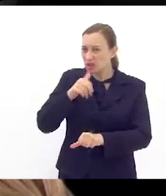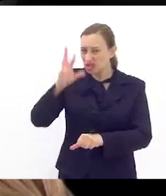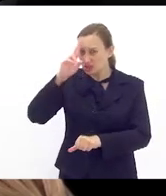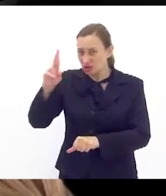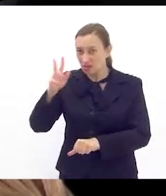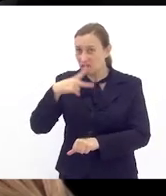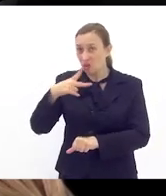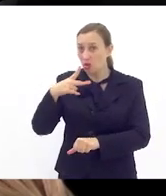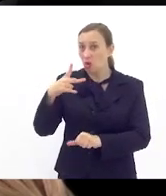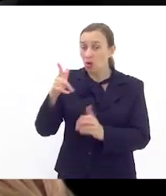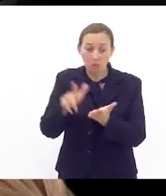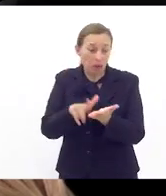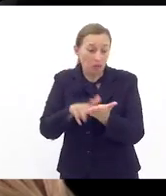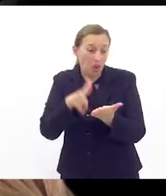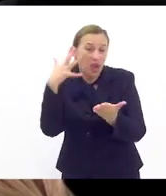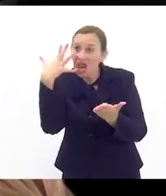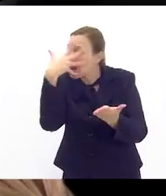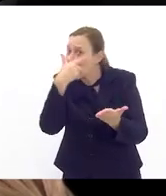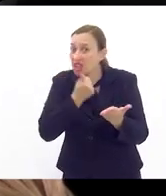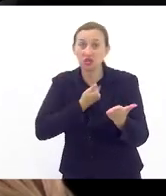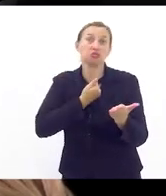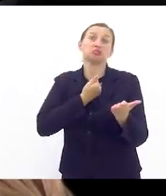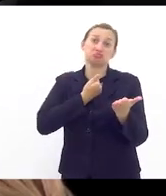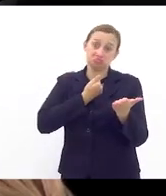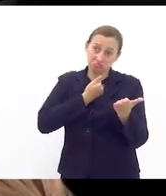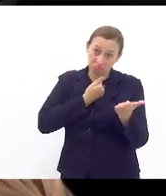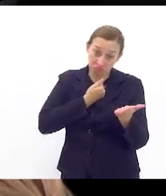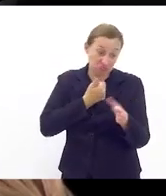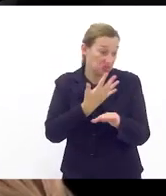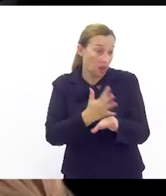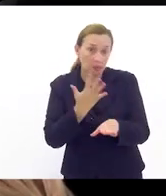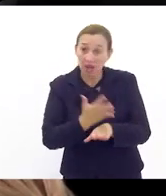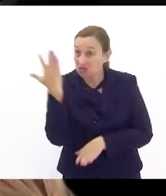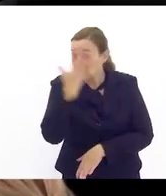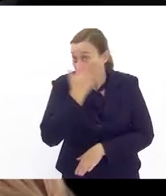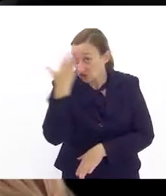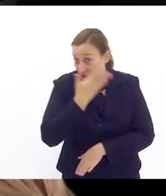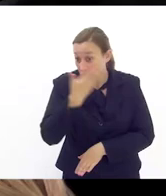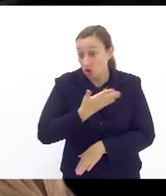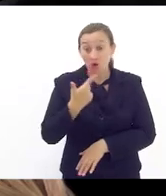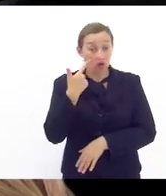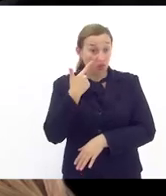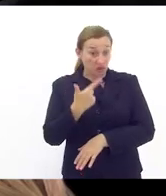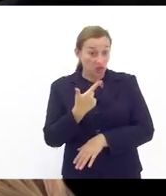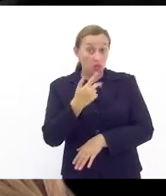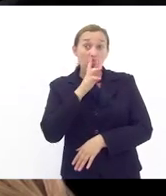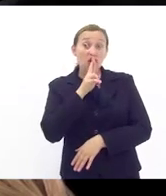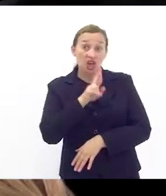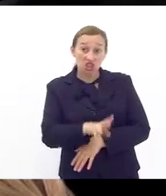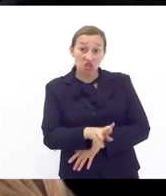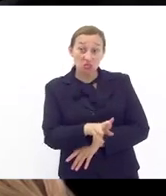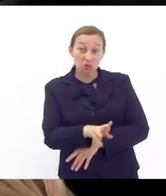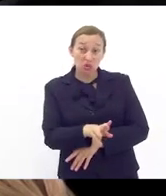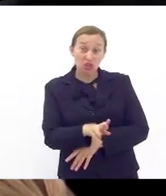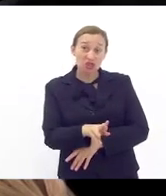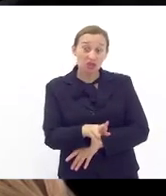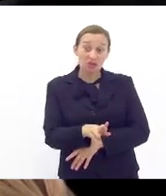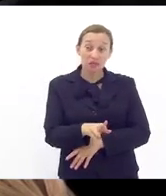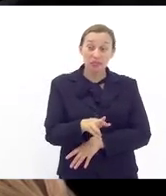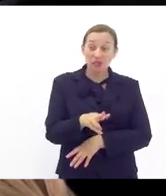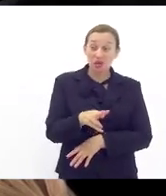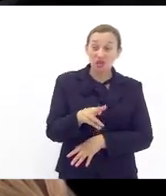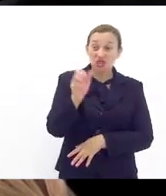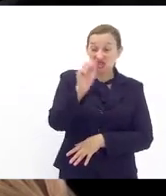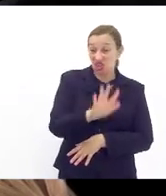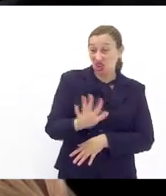é bonito mas isso não existe em prática o que eu vi aqui foi uma resposta genérica juntando tudo e fazendo campanha